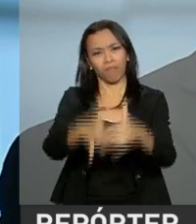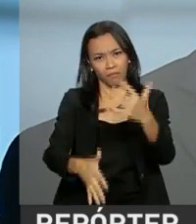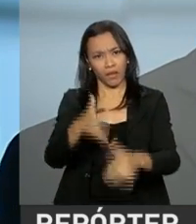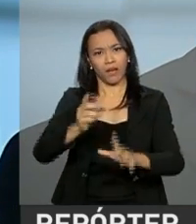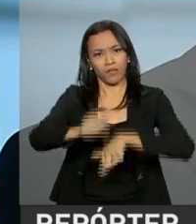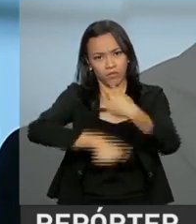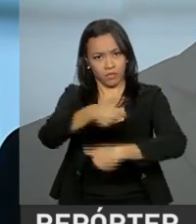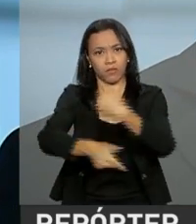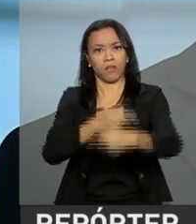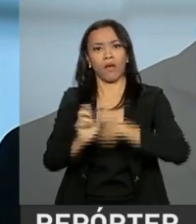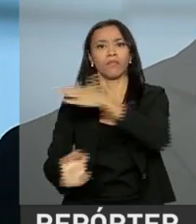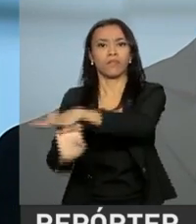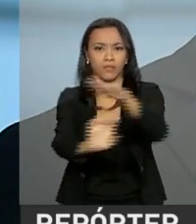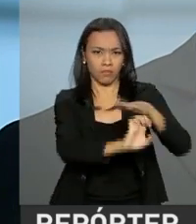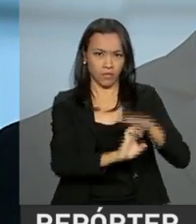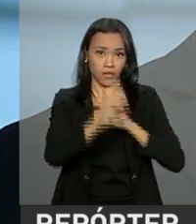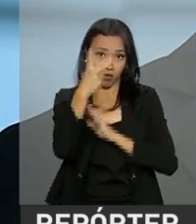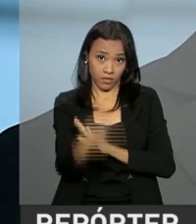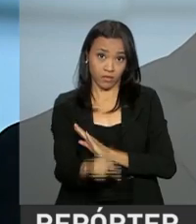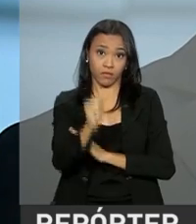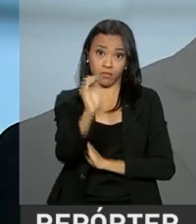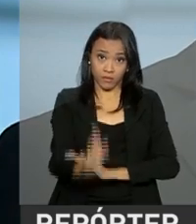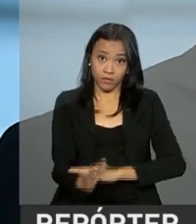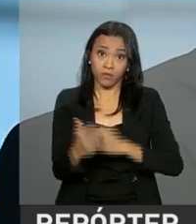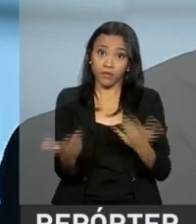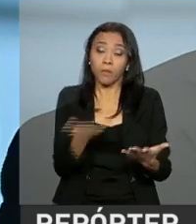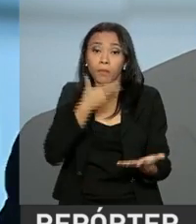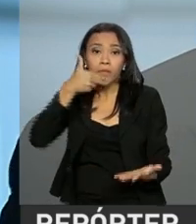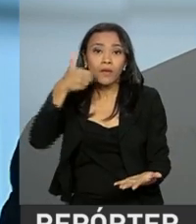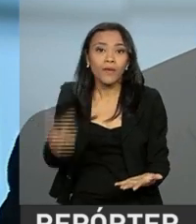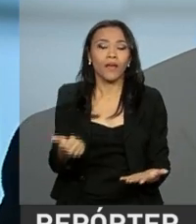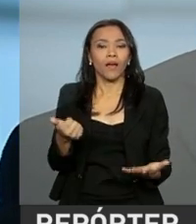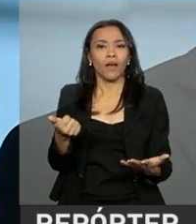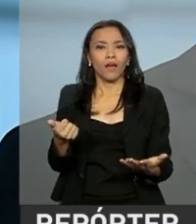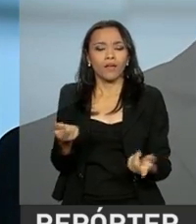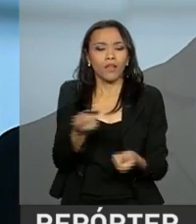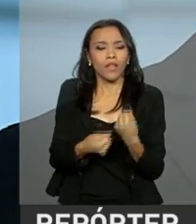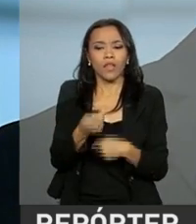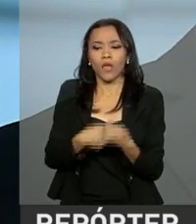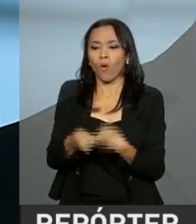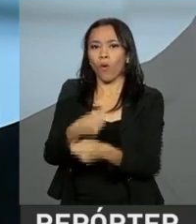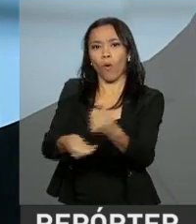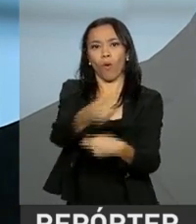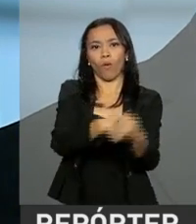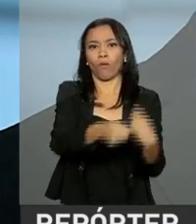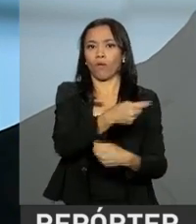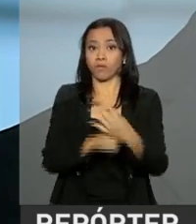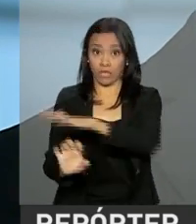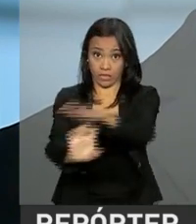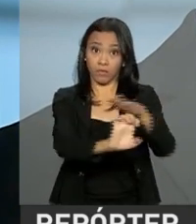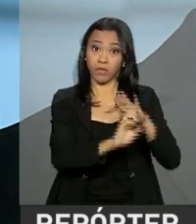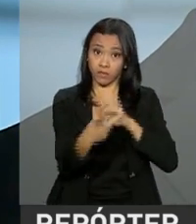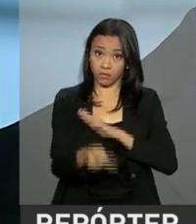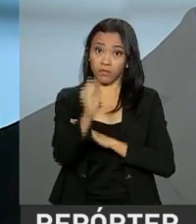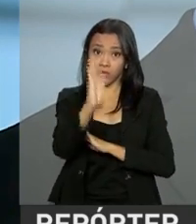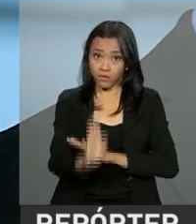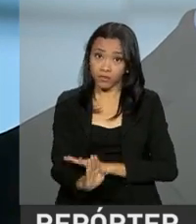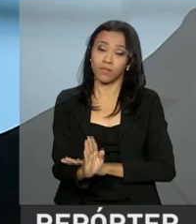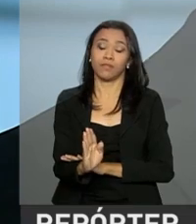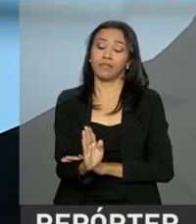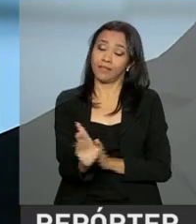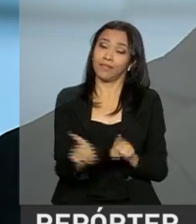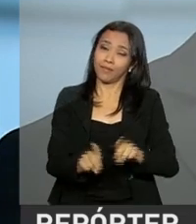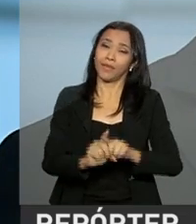acessórias das empresas nacionais e assim melhorar o ambiente de negócio dessas empresas no Brasil,